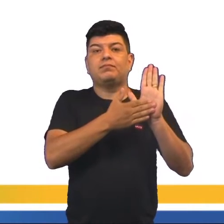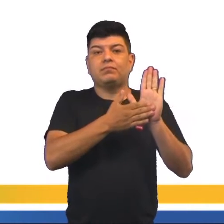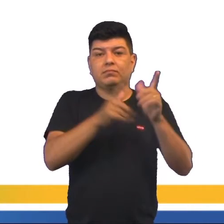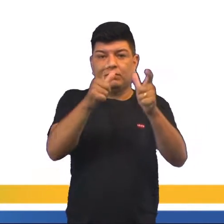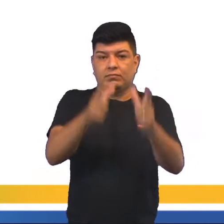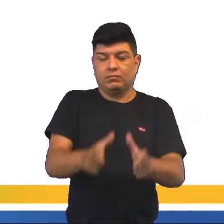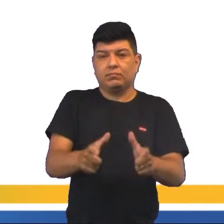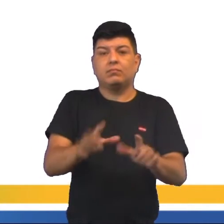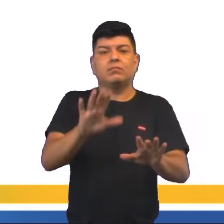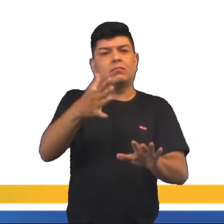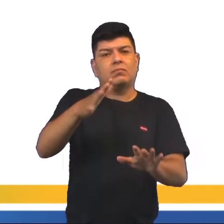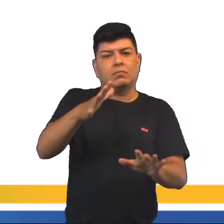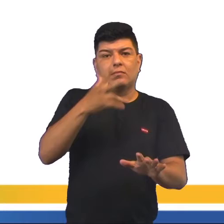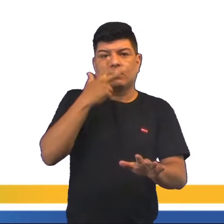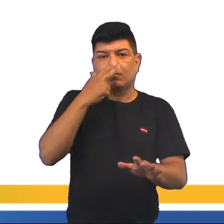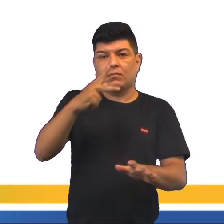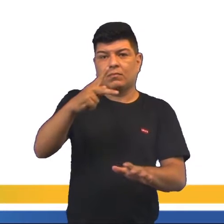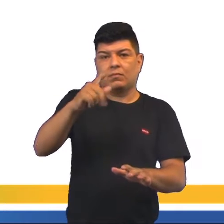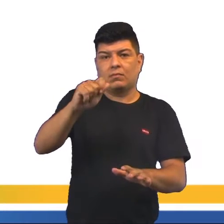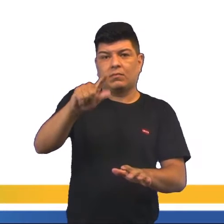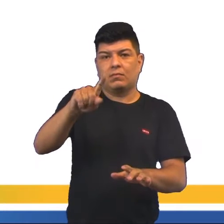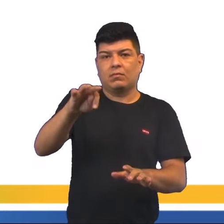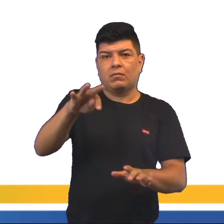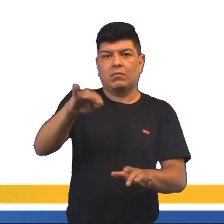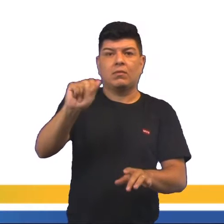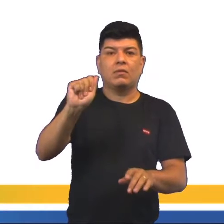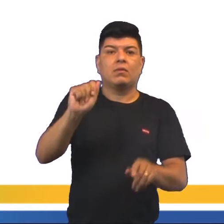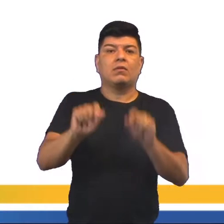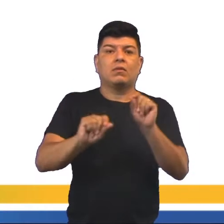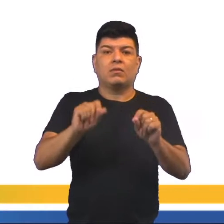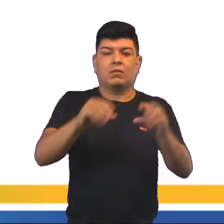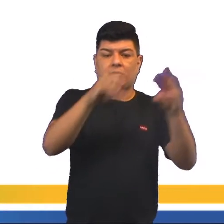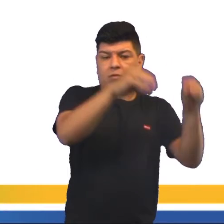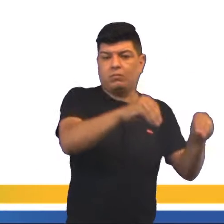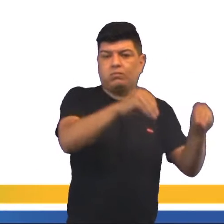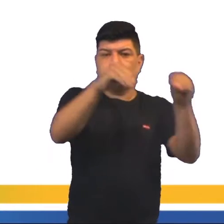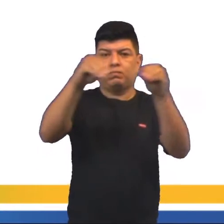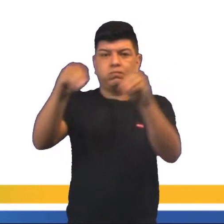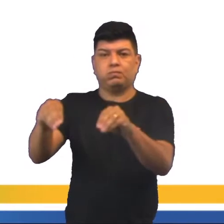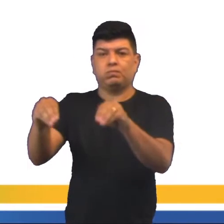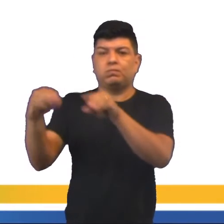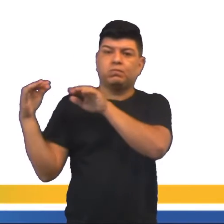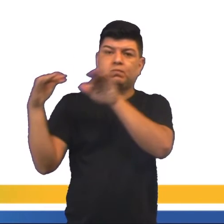uma região equivalente ao território da Palestina, né? Foi uma migração.